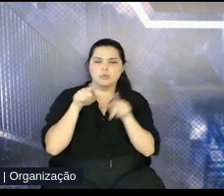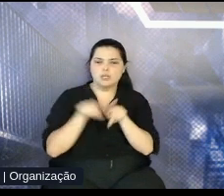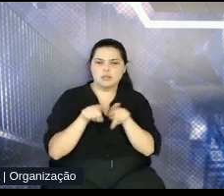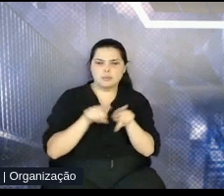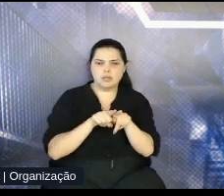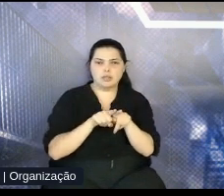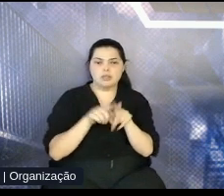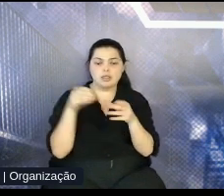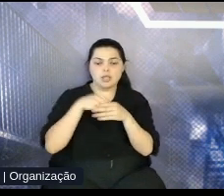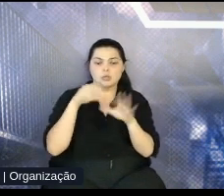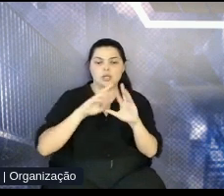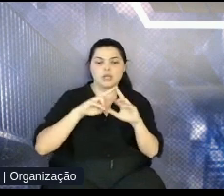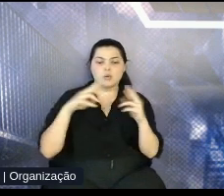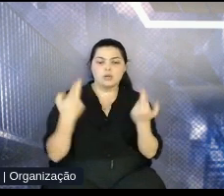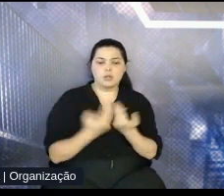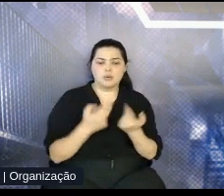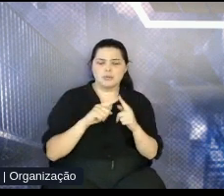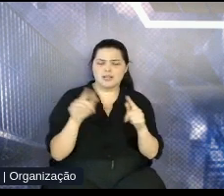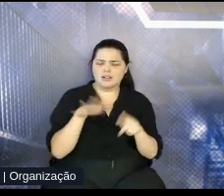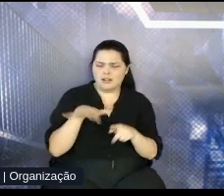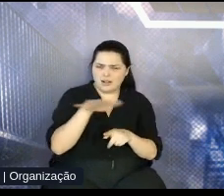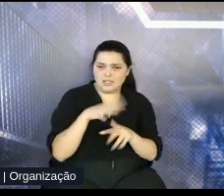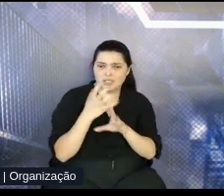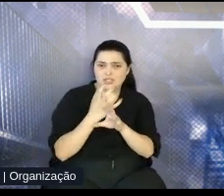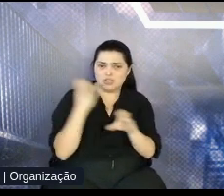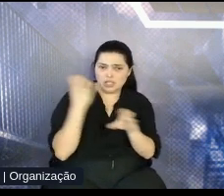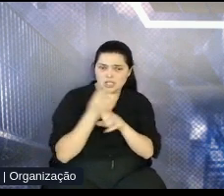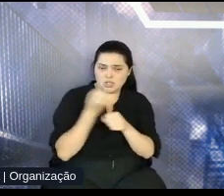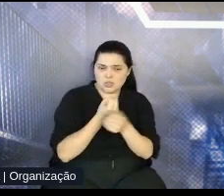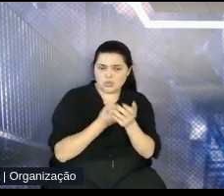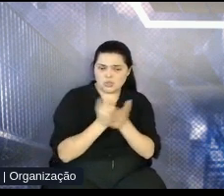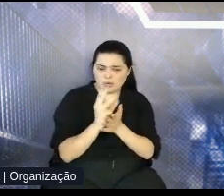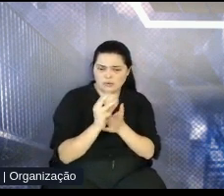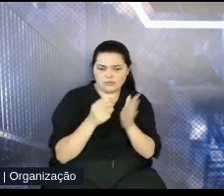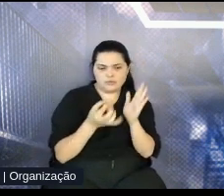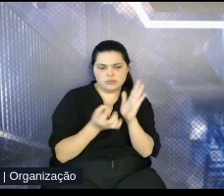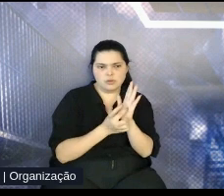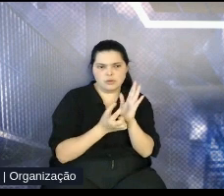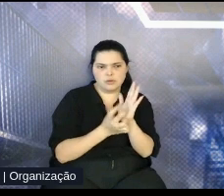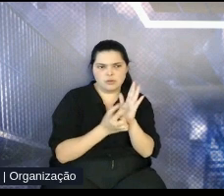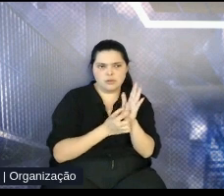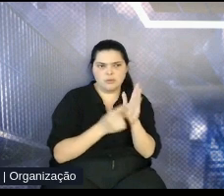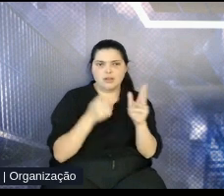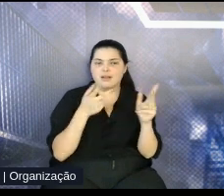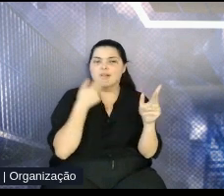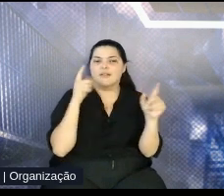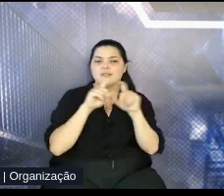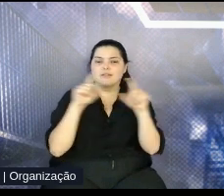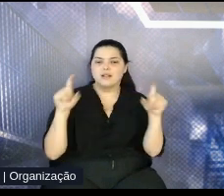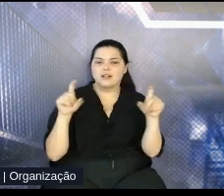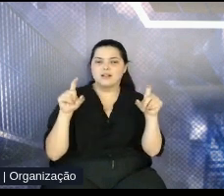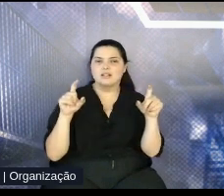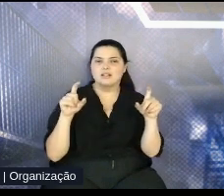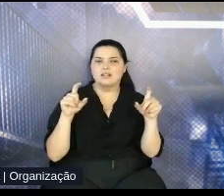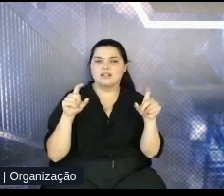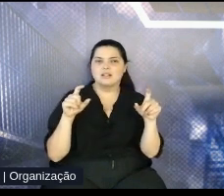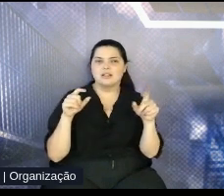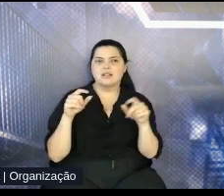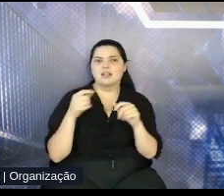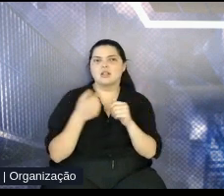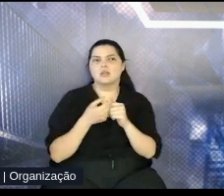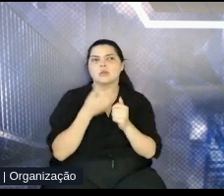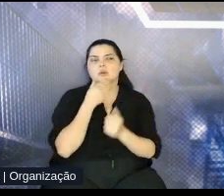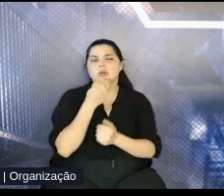reuniões. Só que dentro da área de engenharia de software, tem uma frase clássica lá do no silver bullets, né? Então,